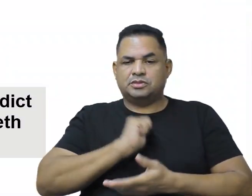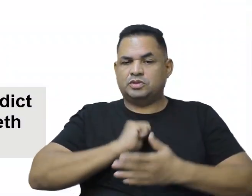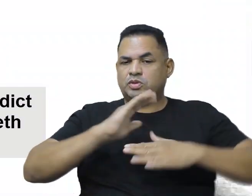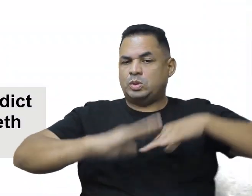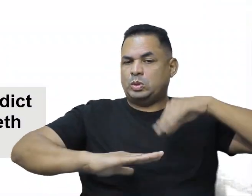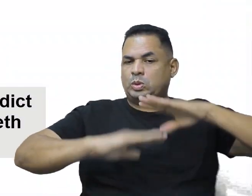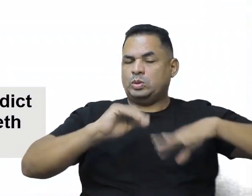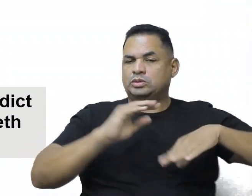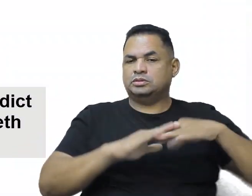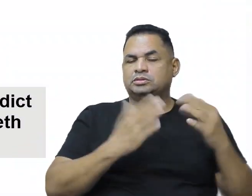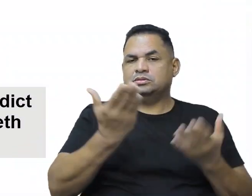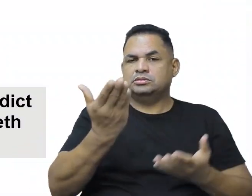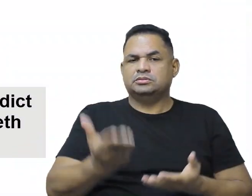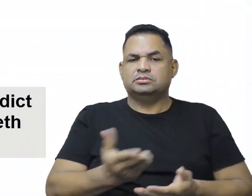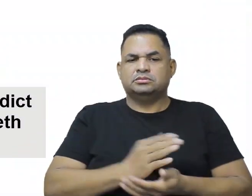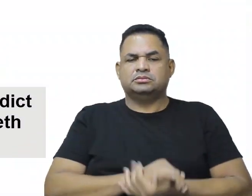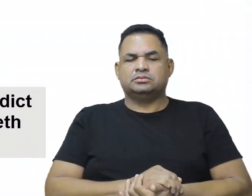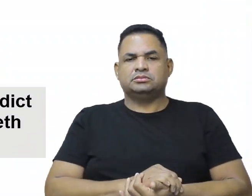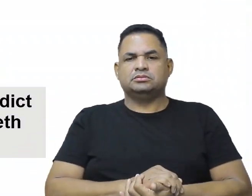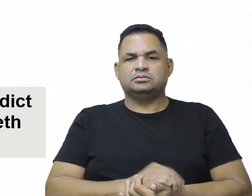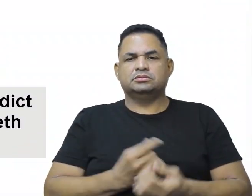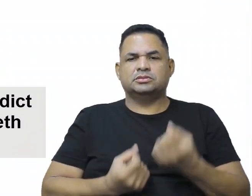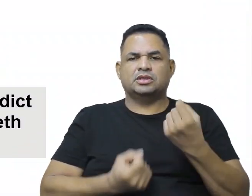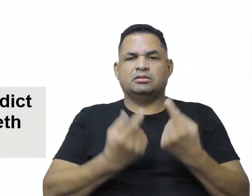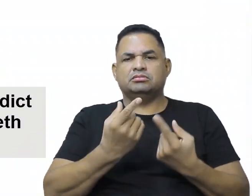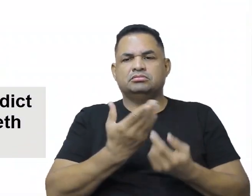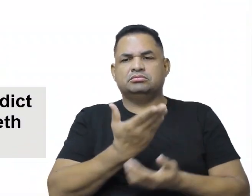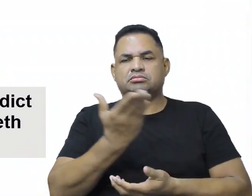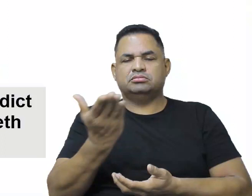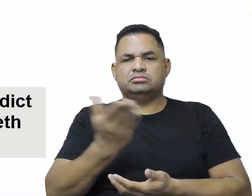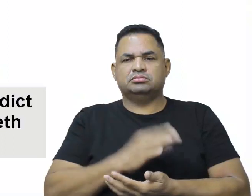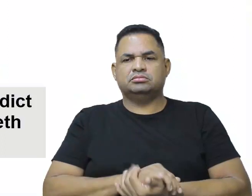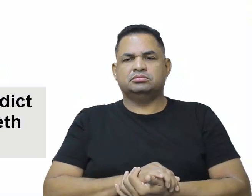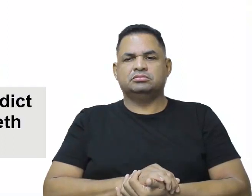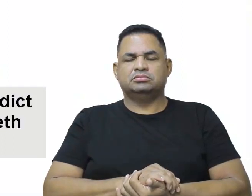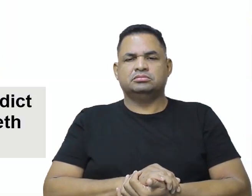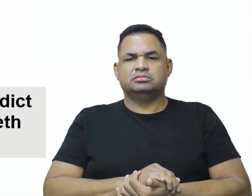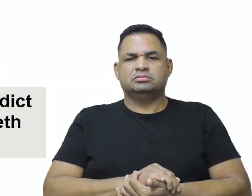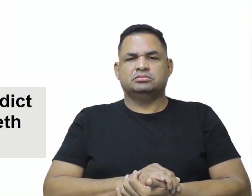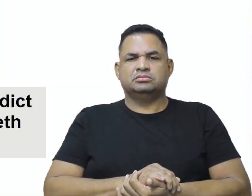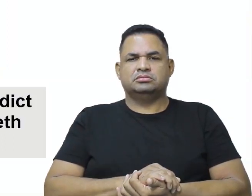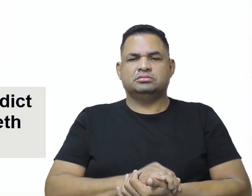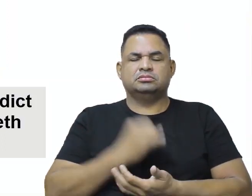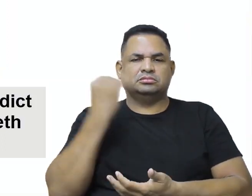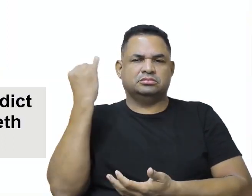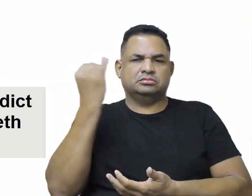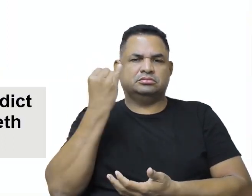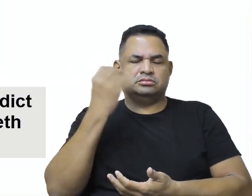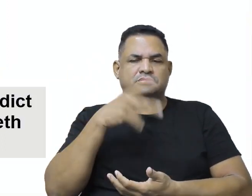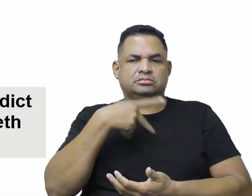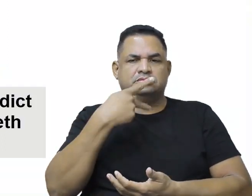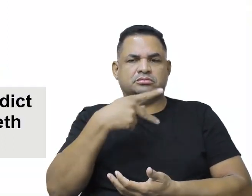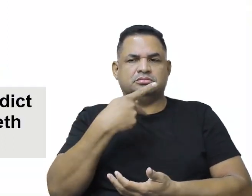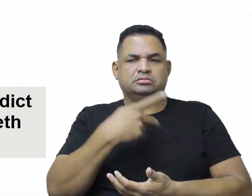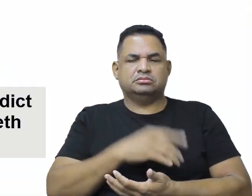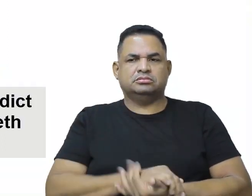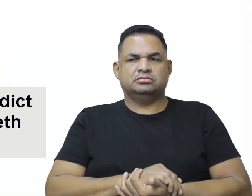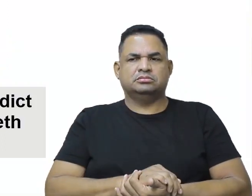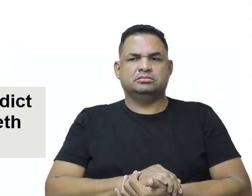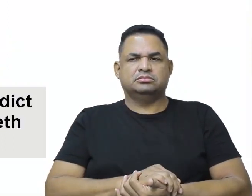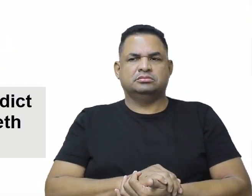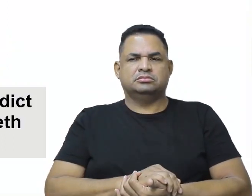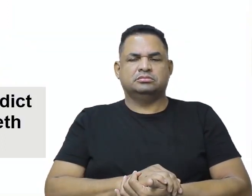alguns que são muitos alguns antropólogos e a gente é importante a gente falar que